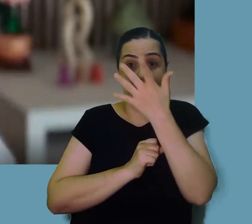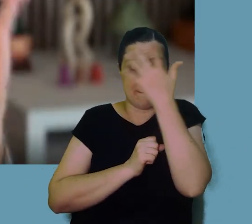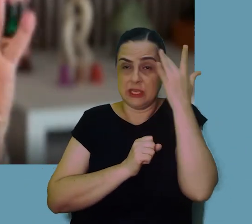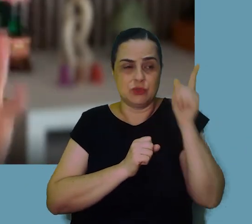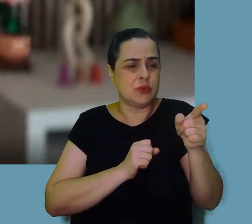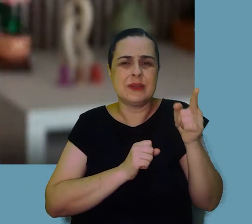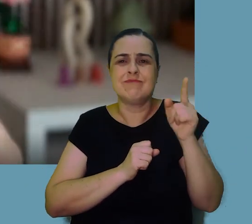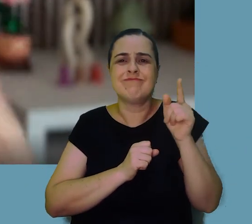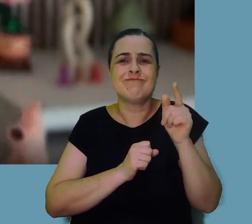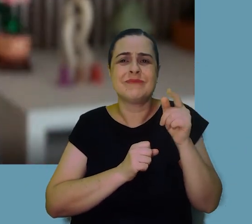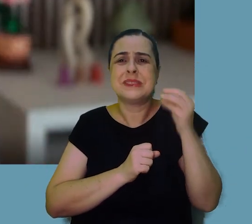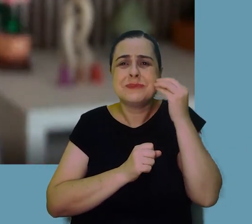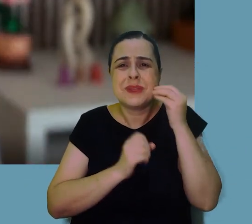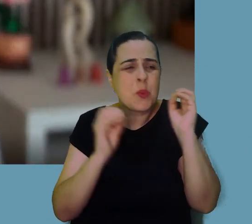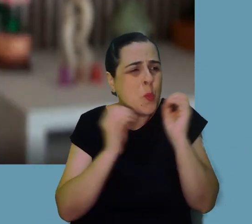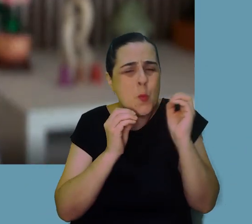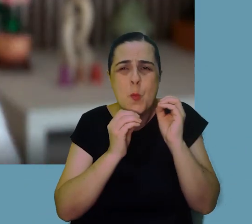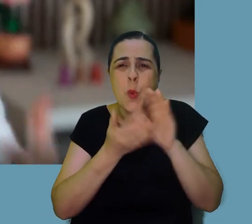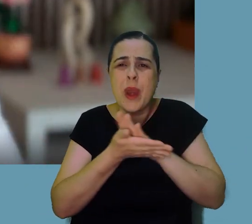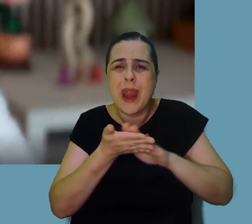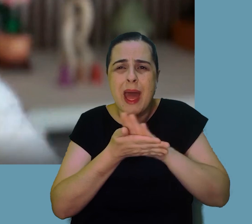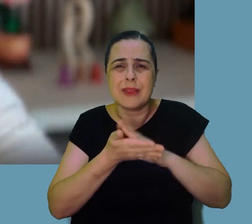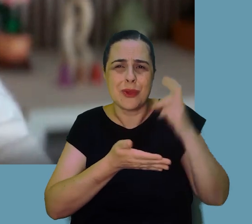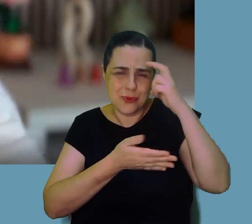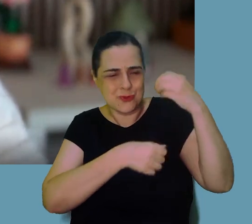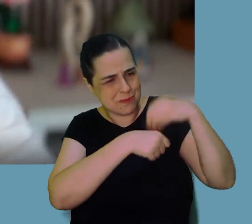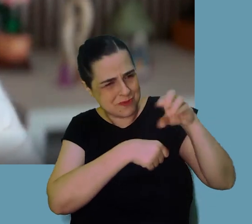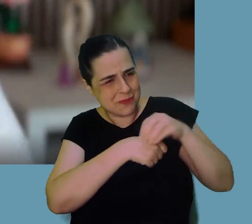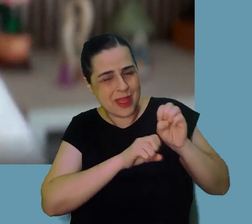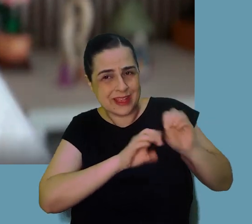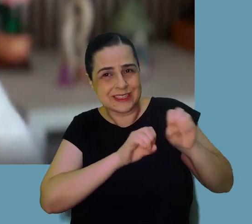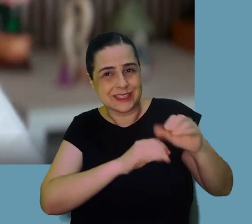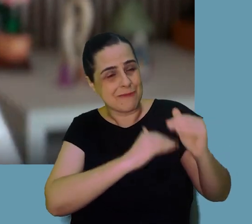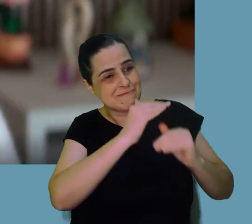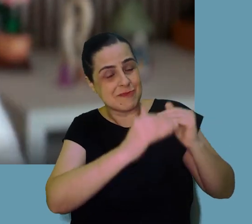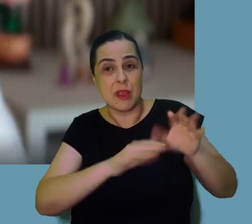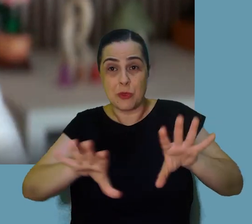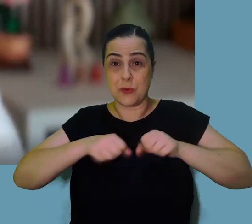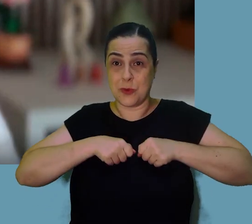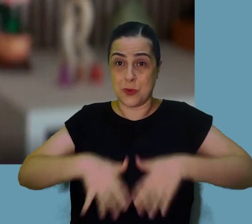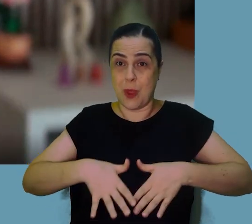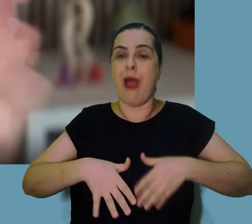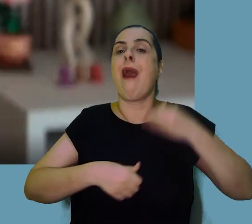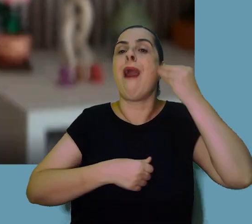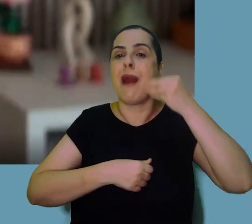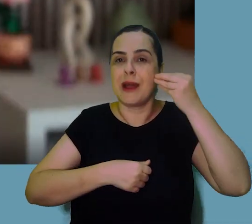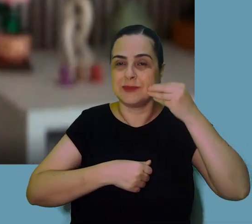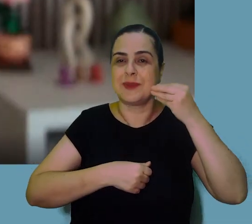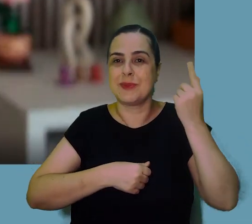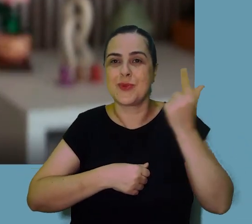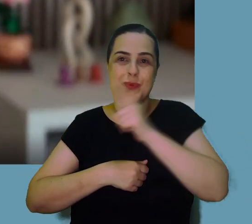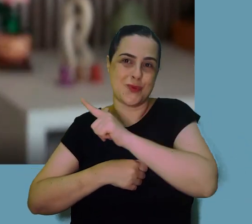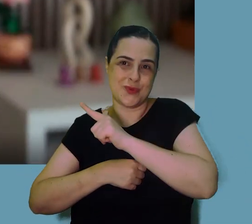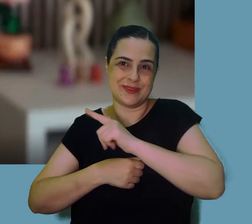assim, cru, que você vai poder ensinar a cultura, que vai poder, né, passar essa cultura para que ele vivencie. E aí, pensando um pouco